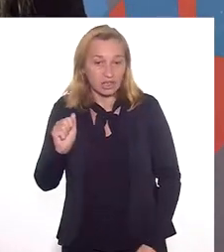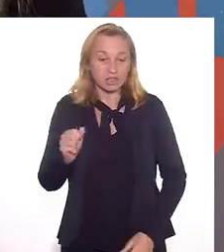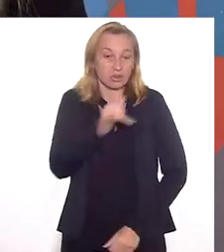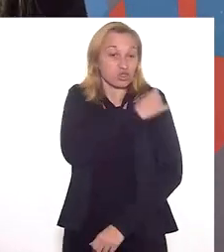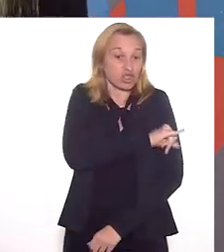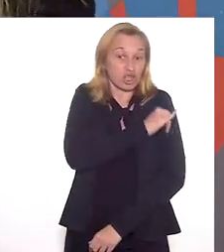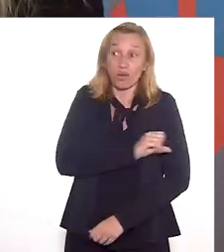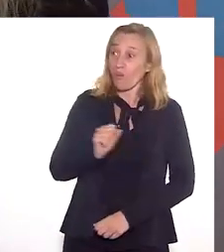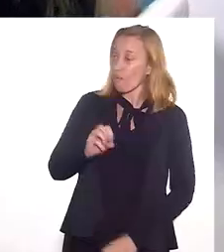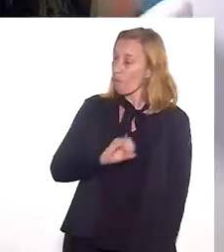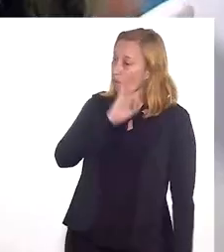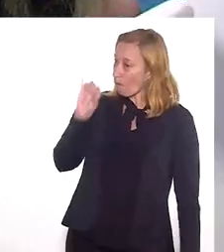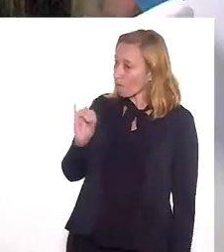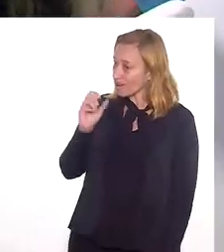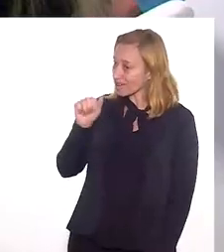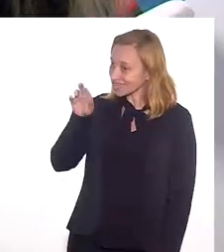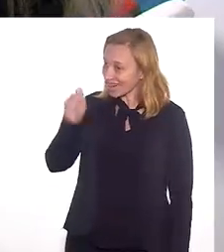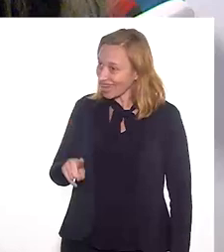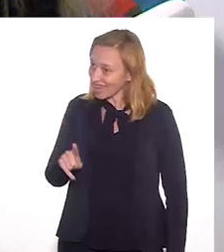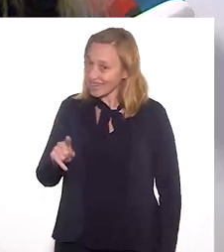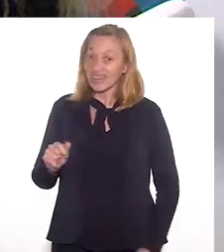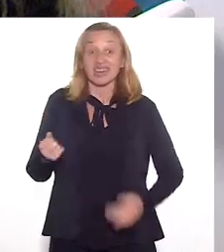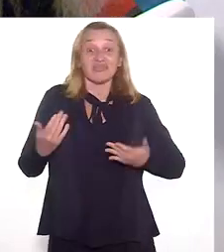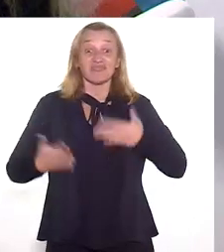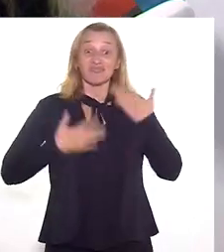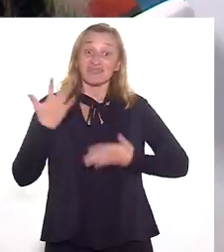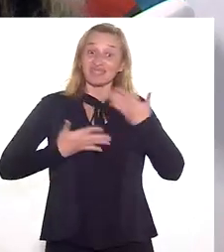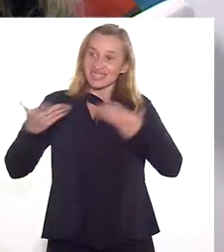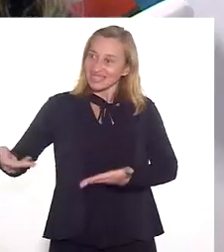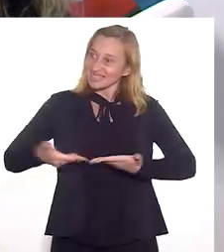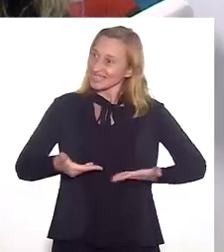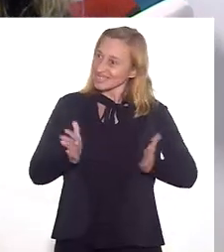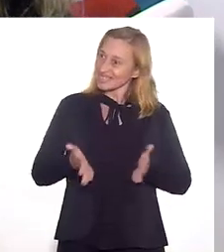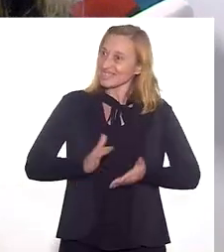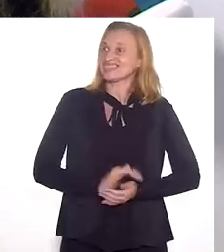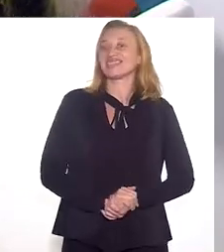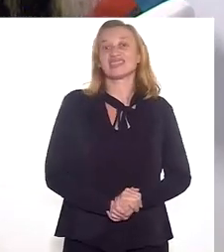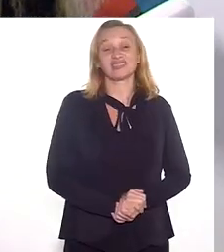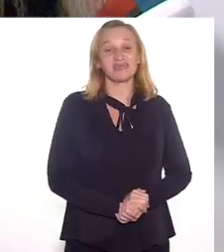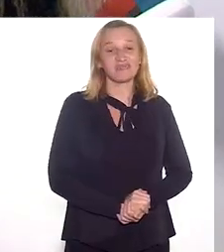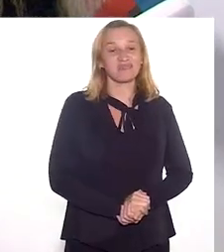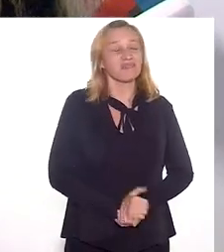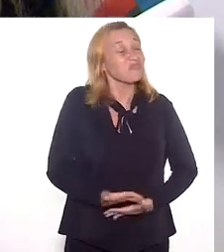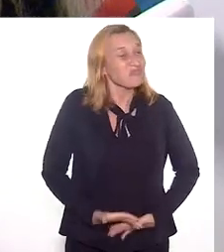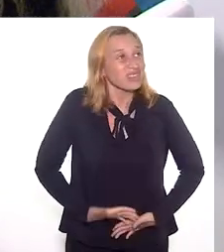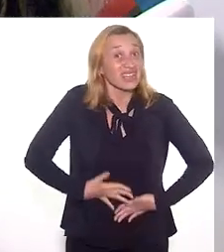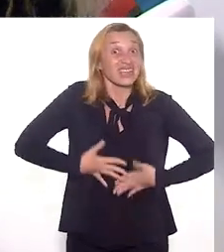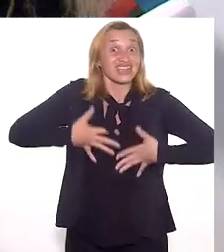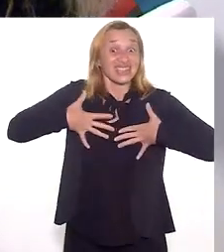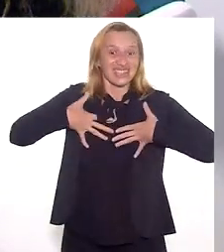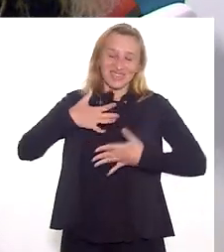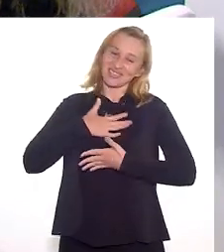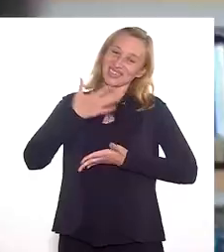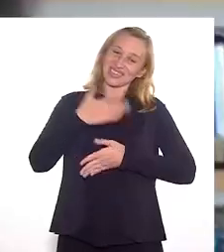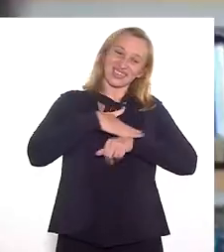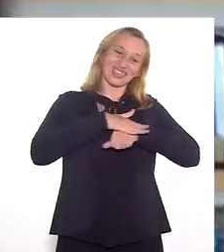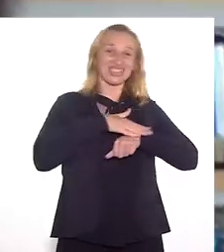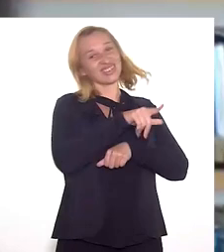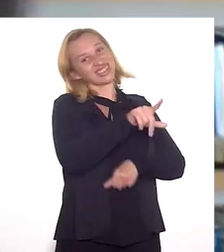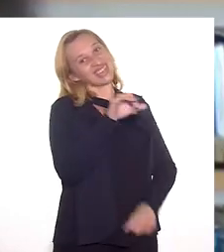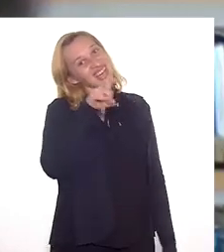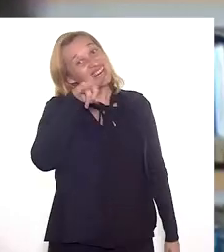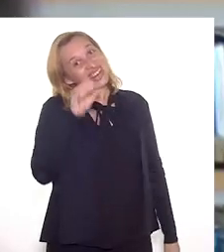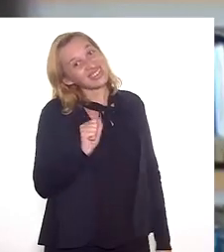do Rio de Janeiro. Olá, Andréia, que alegria, que prazer te receber nos nossos estúdios hoje. Prazer é meu conversar com